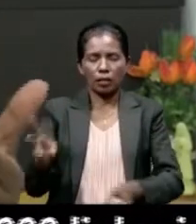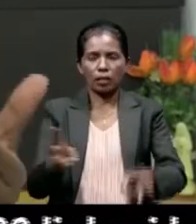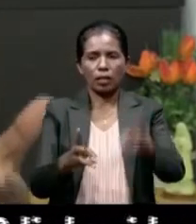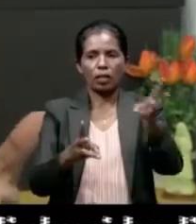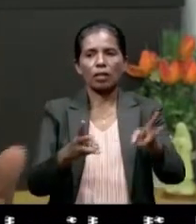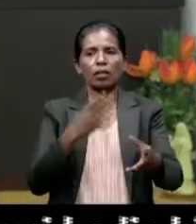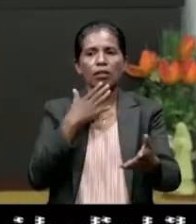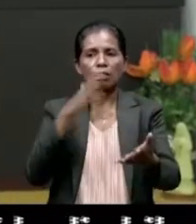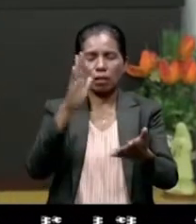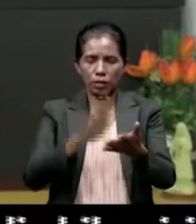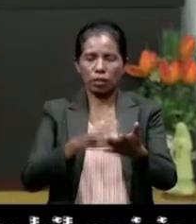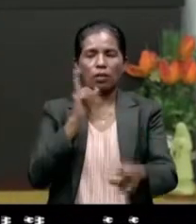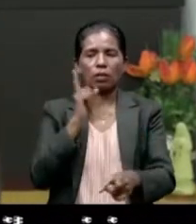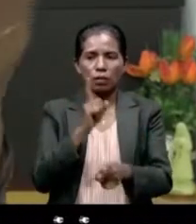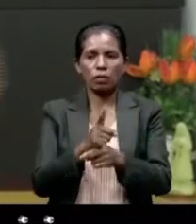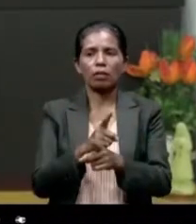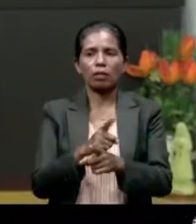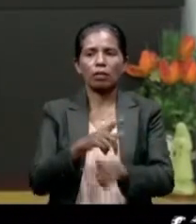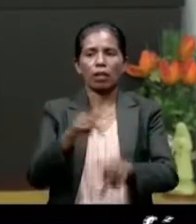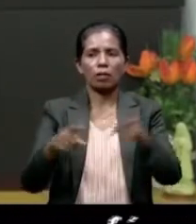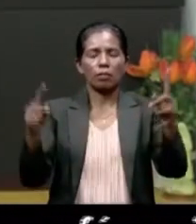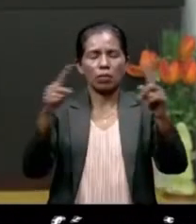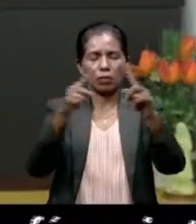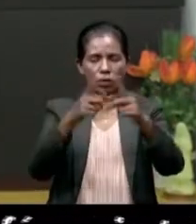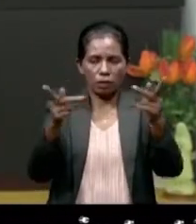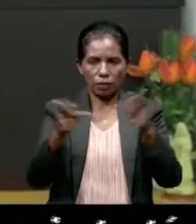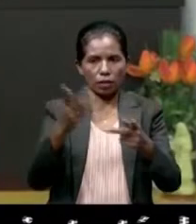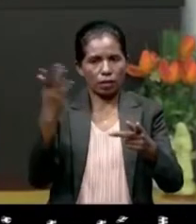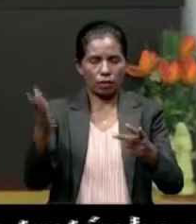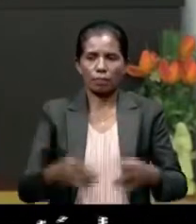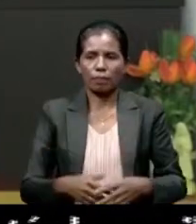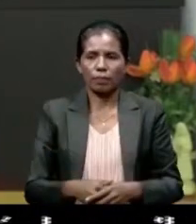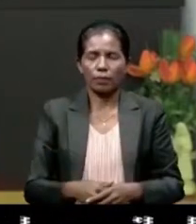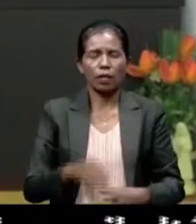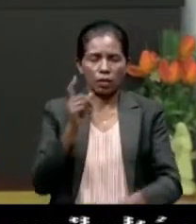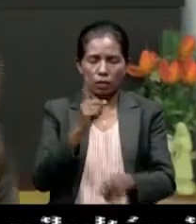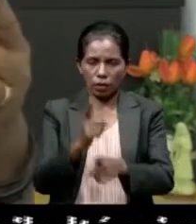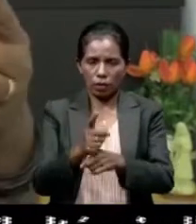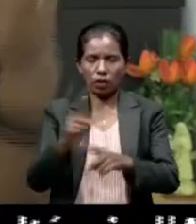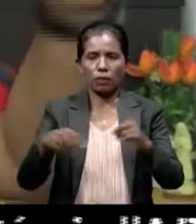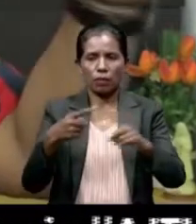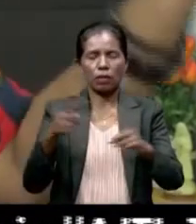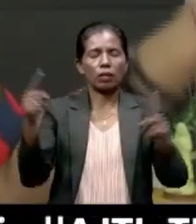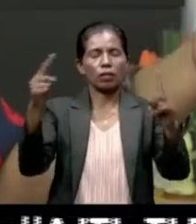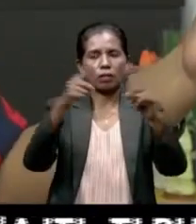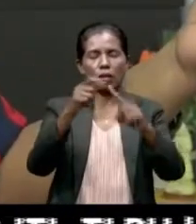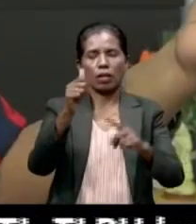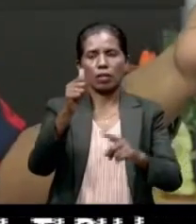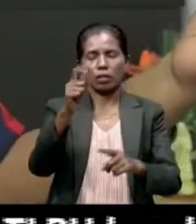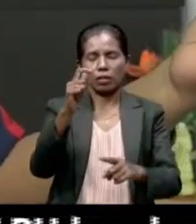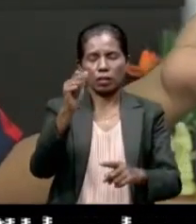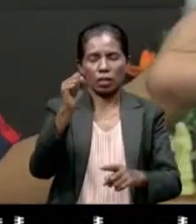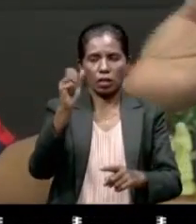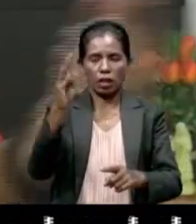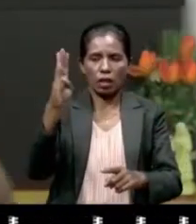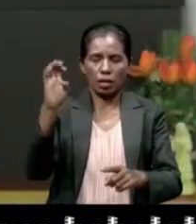la diak tebes makodi ema bato ye fatna anto claro que o nir ni to at sabe ni to ya suku